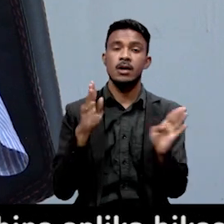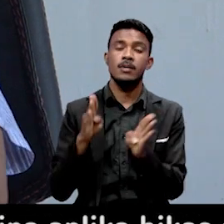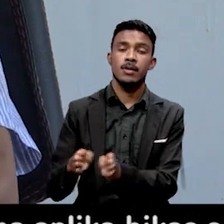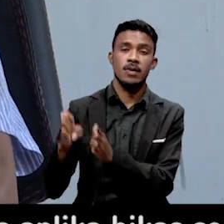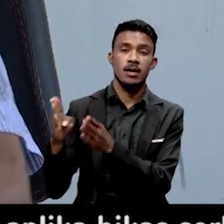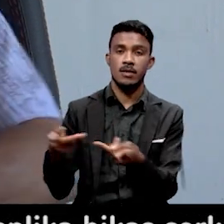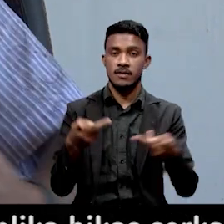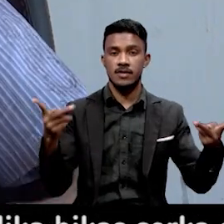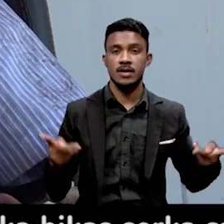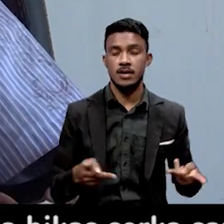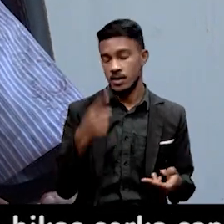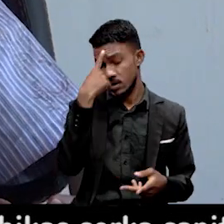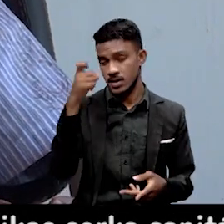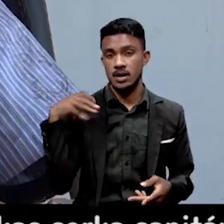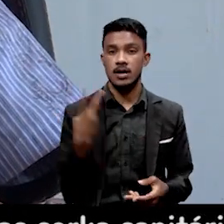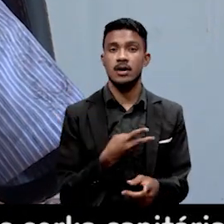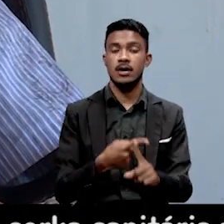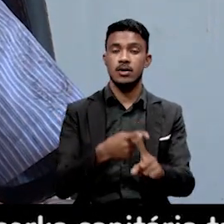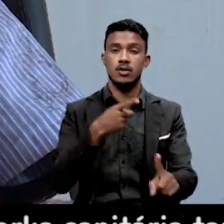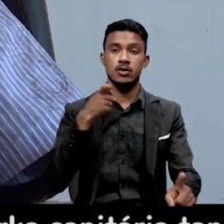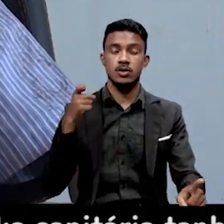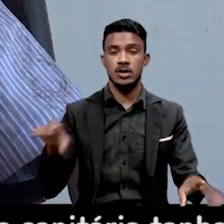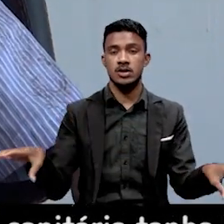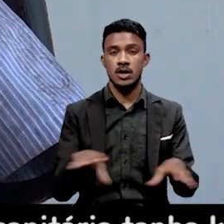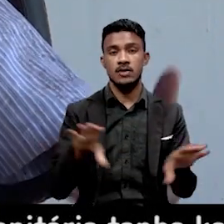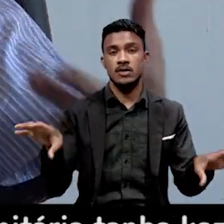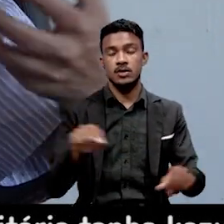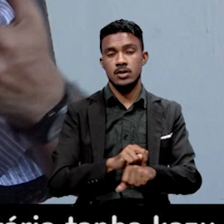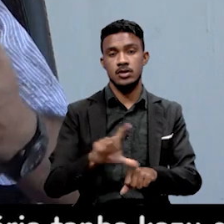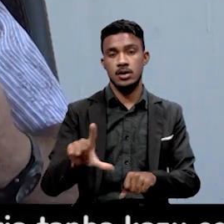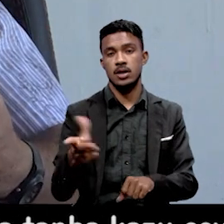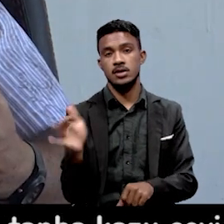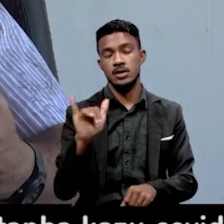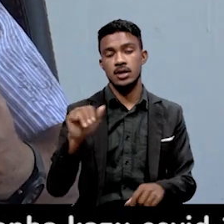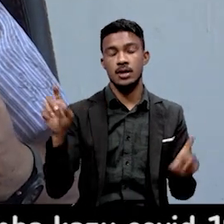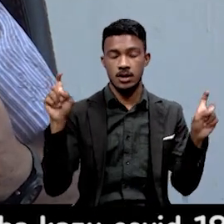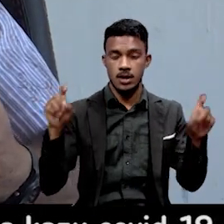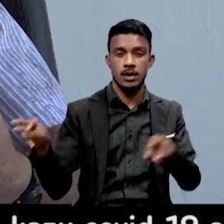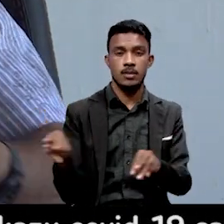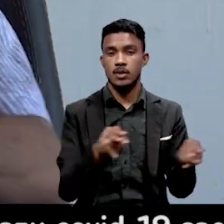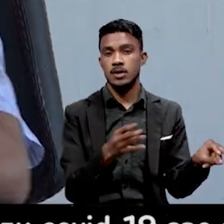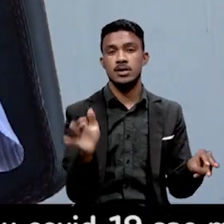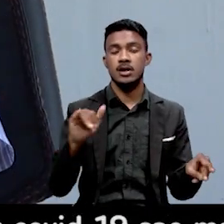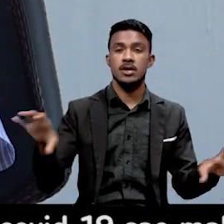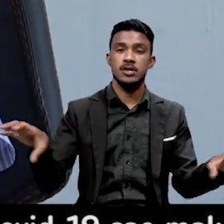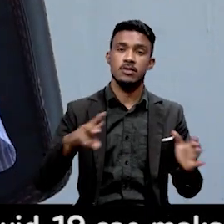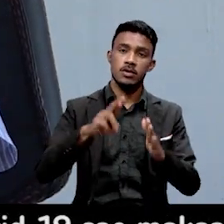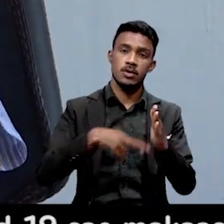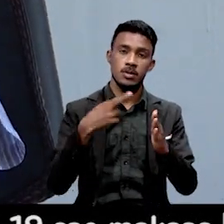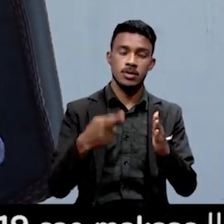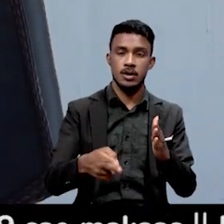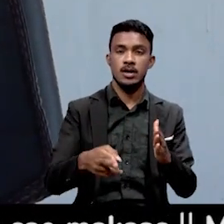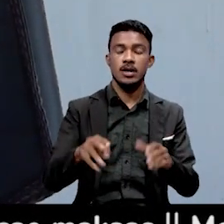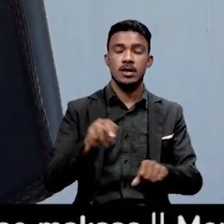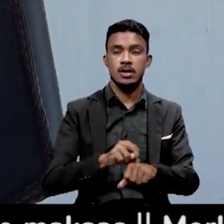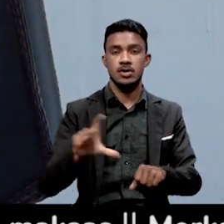ni. Tambah ni me kita hus ita ni empresari nasional sira. Tengke ke muda ona sirne statuto ba ona investor nasional. Sira